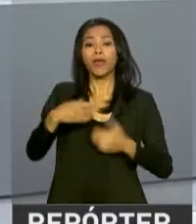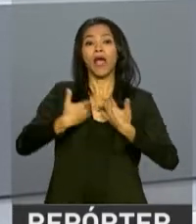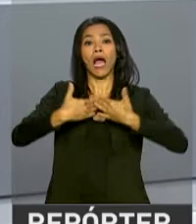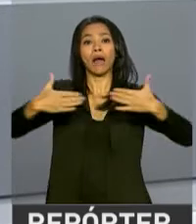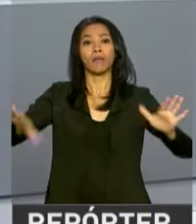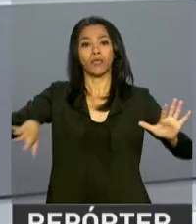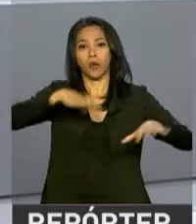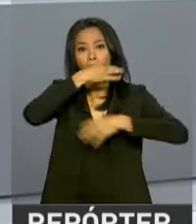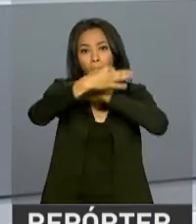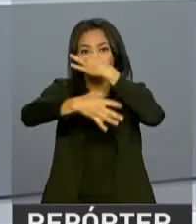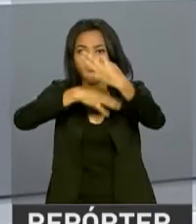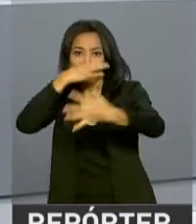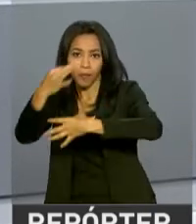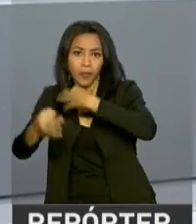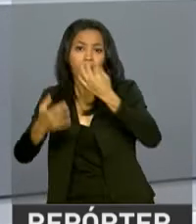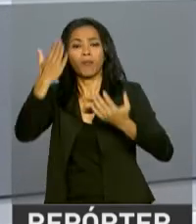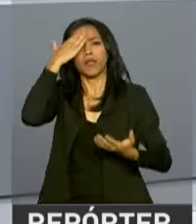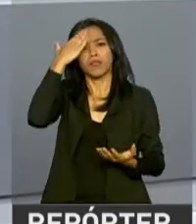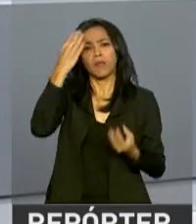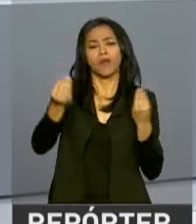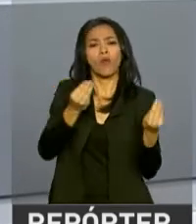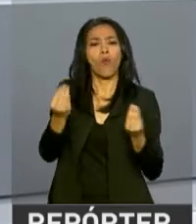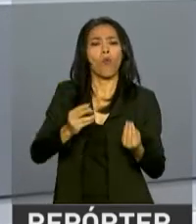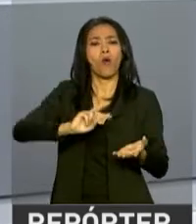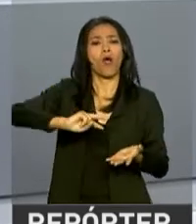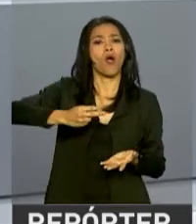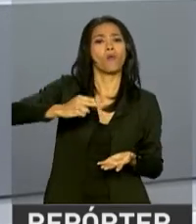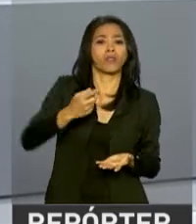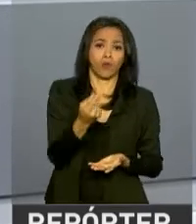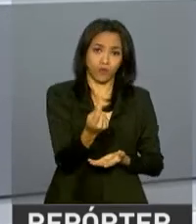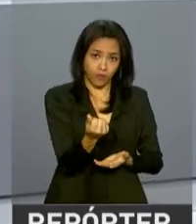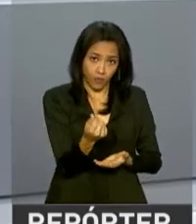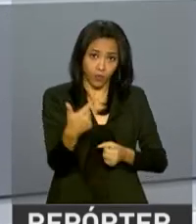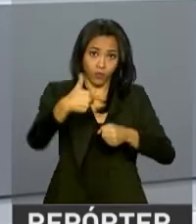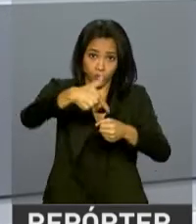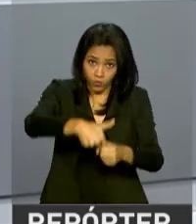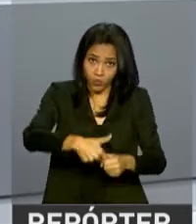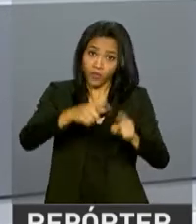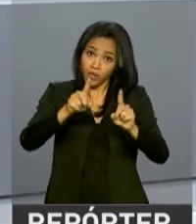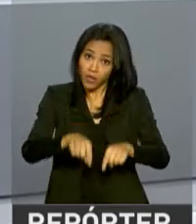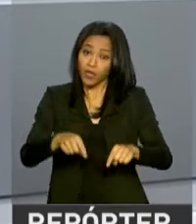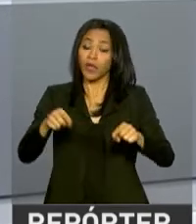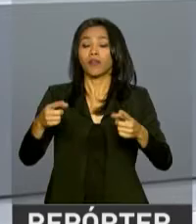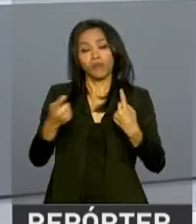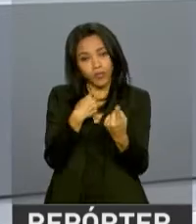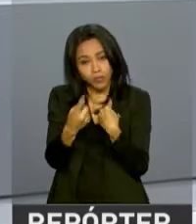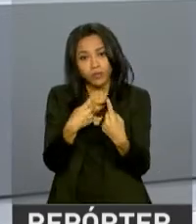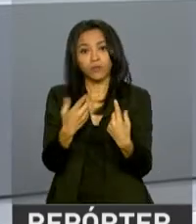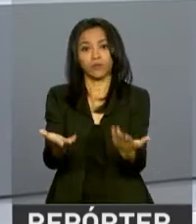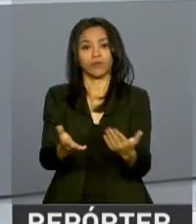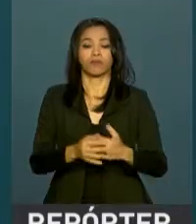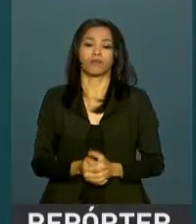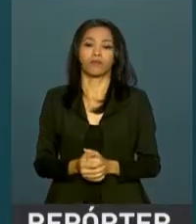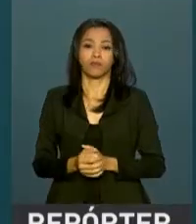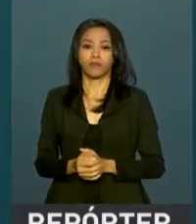periodicidade do repasse dos reajustes dos preços dos combustíveis como um espaço de diálogo